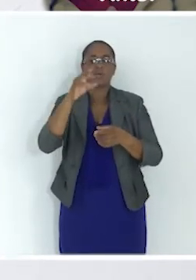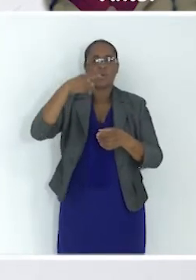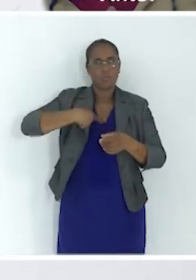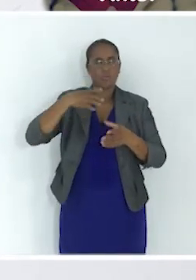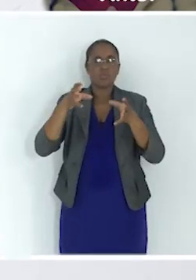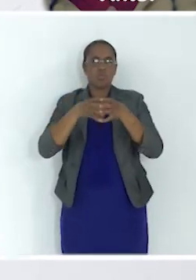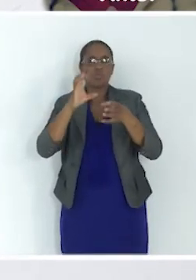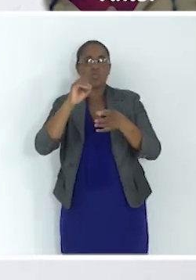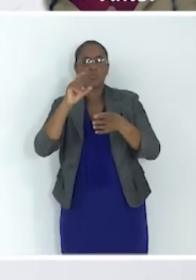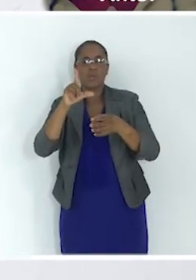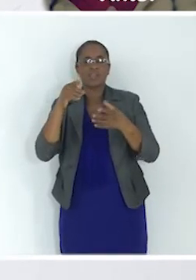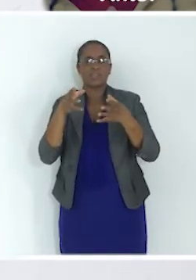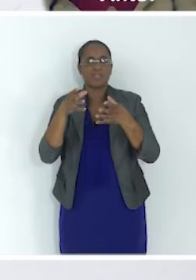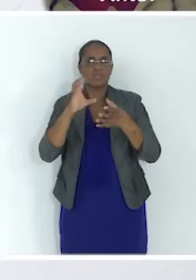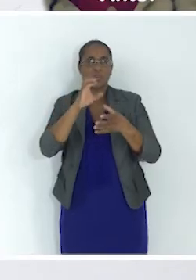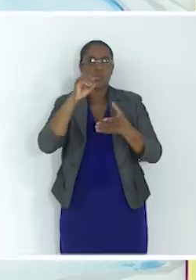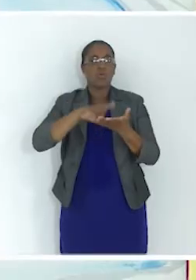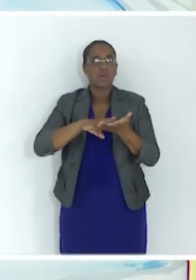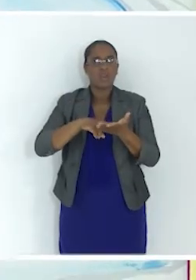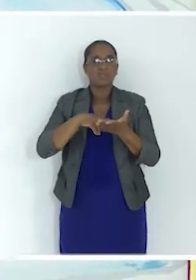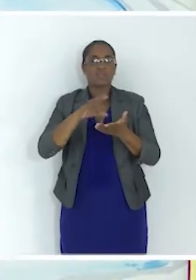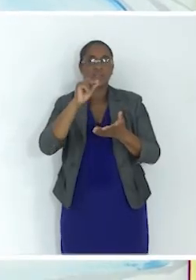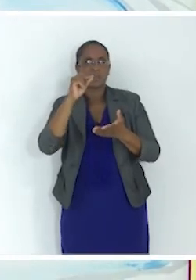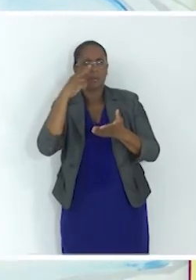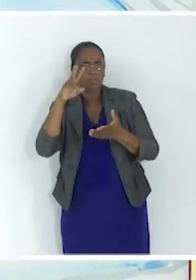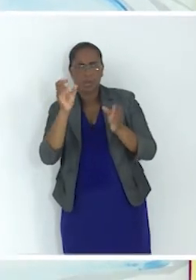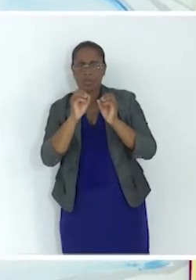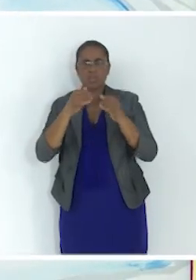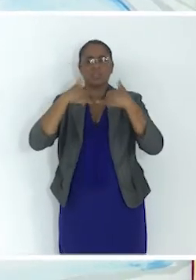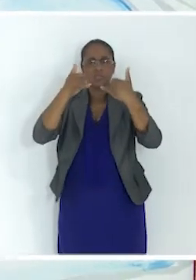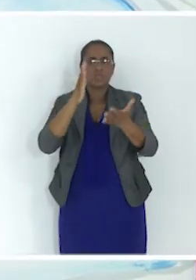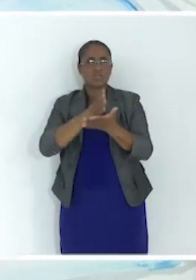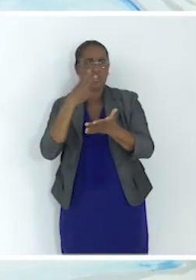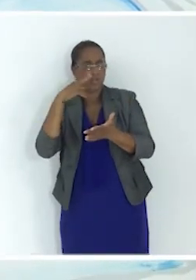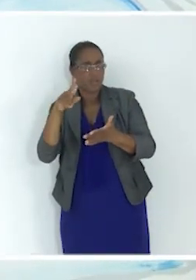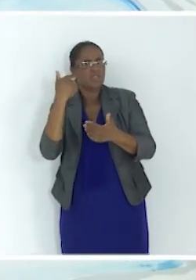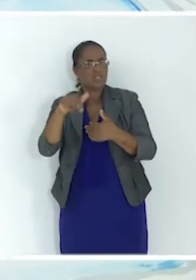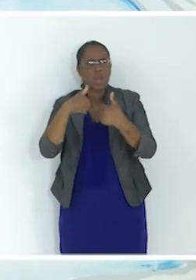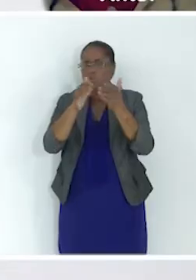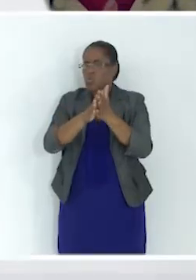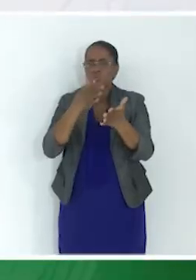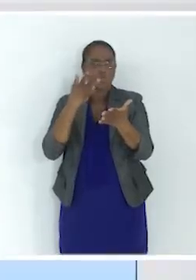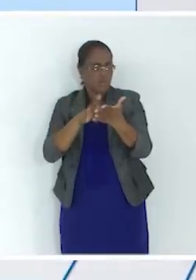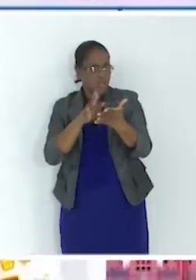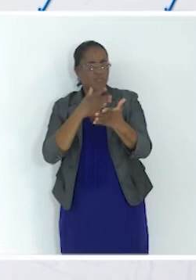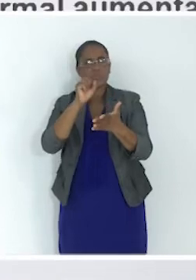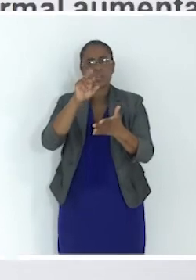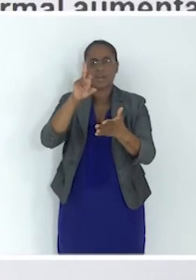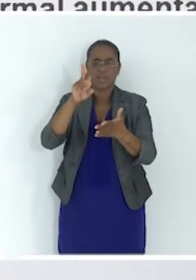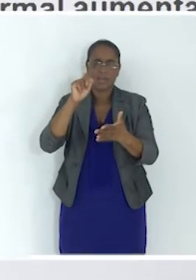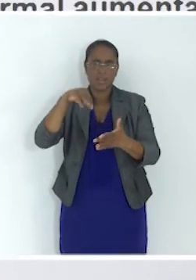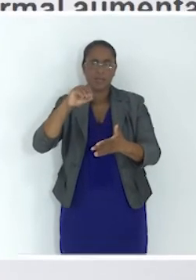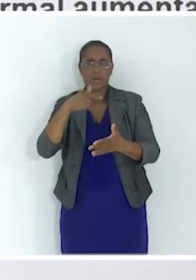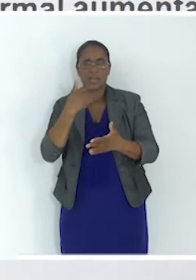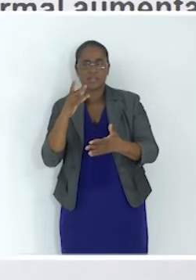e abstratos. Depois é só rever. Está tudo no livro, na gramática. E ainda vimos a variação